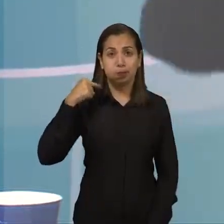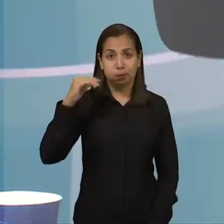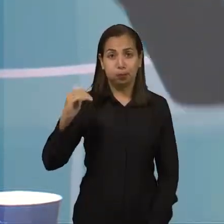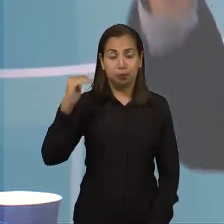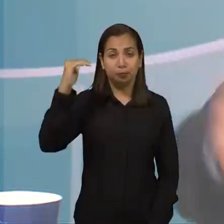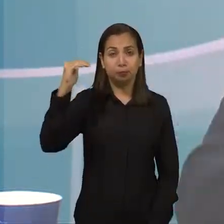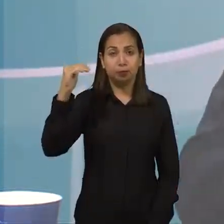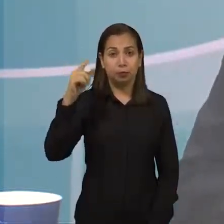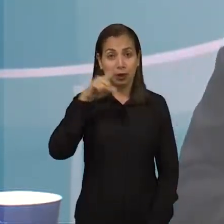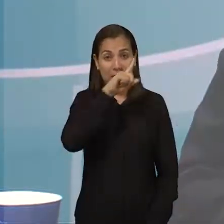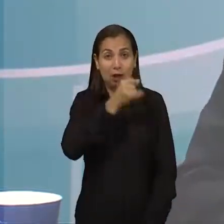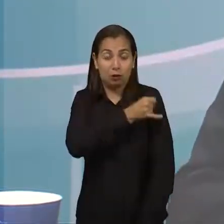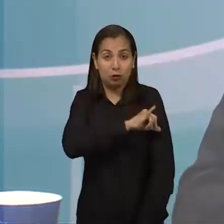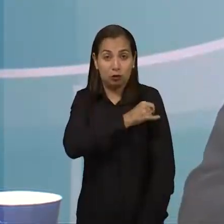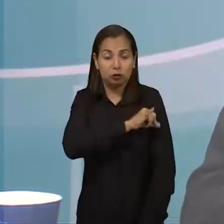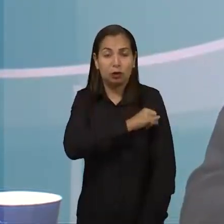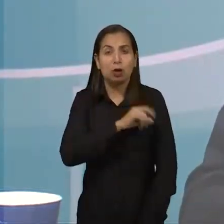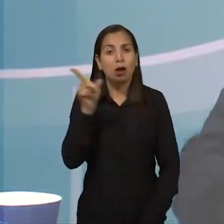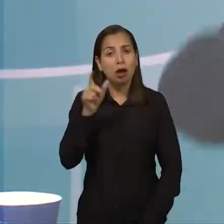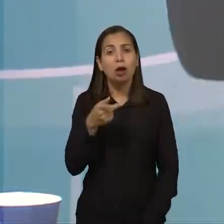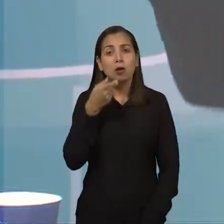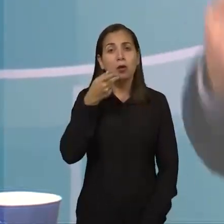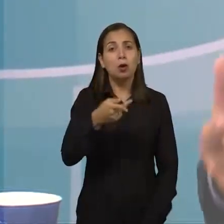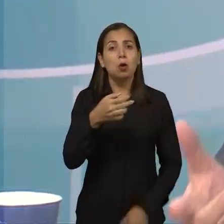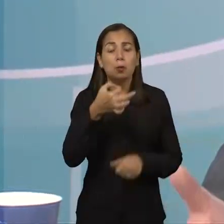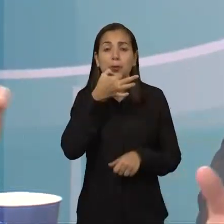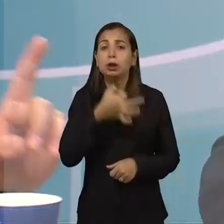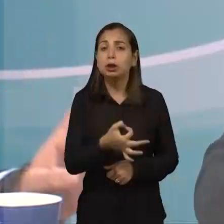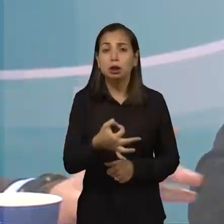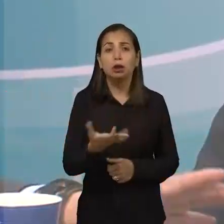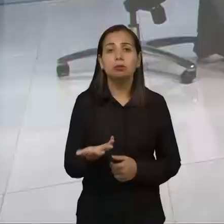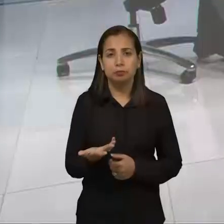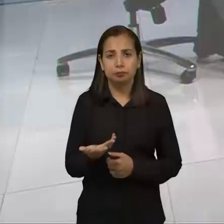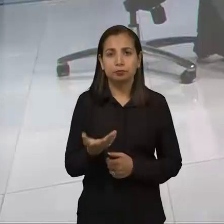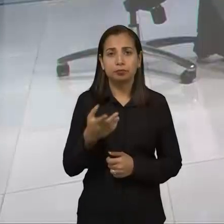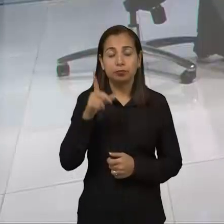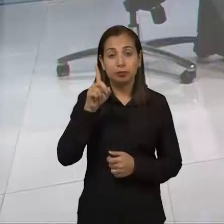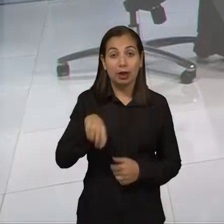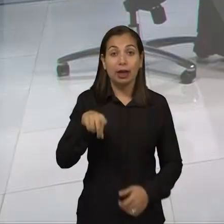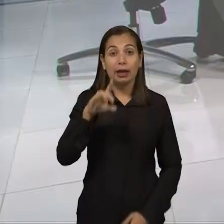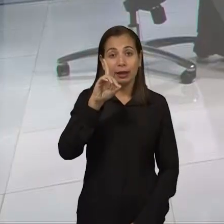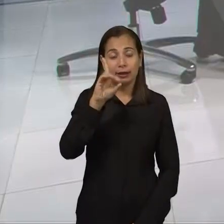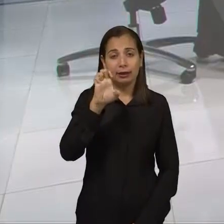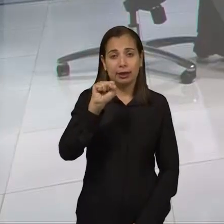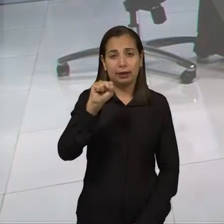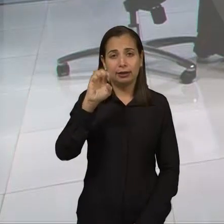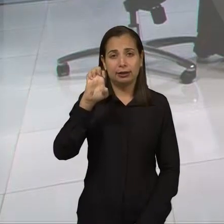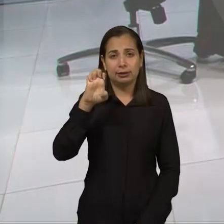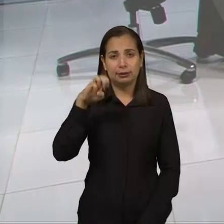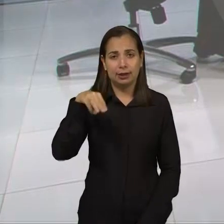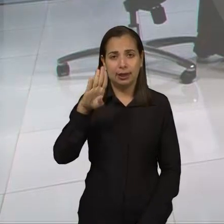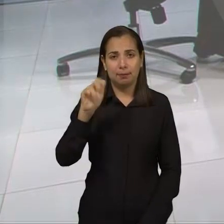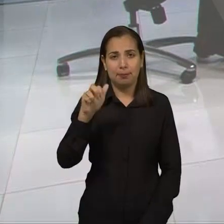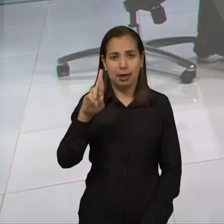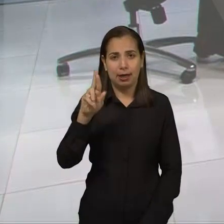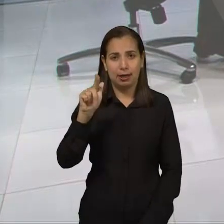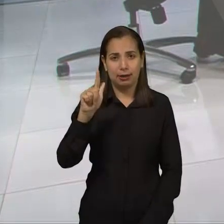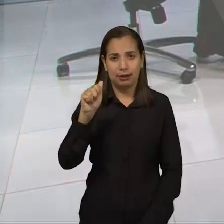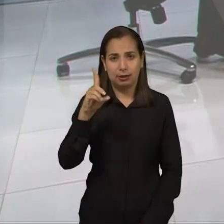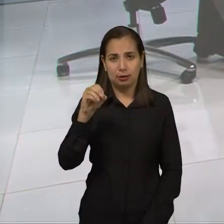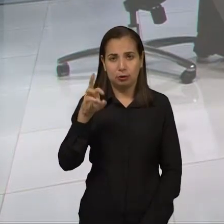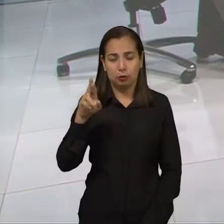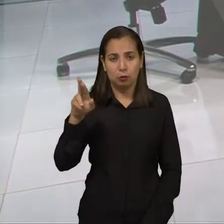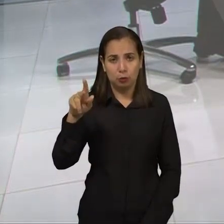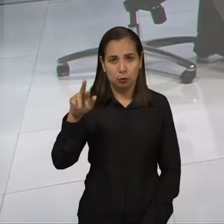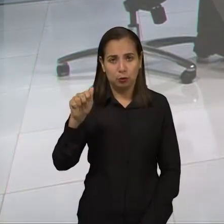assuntos. Estou ouvindo a Voz do Brasil, vou dar uma opinião sobre isso. Estou ouvindo. Desembargadora da Câmara Criminal do Rio de Janeiro. Quer dizer, de